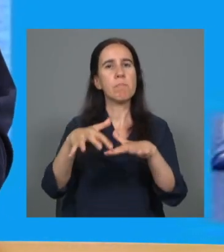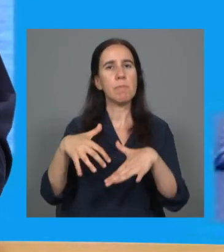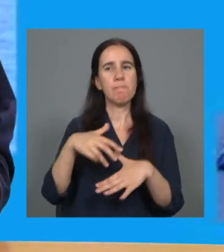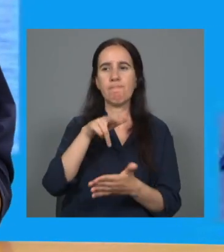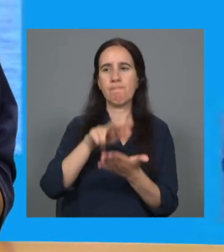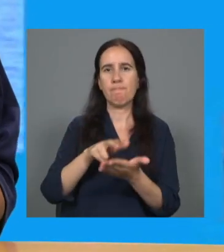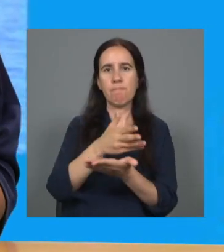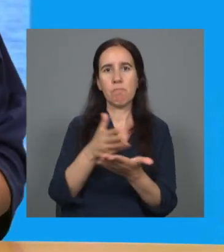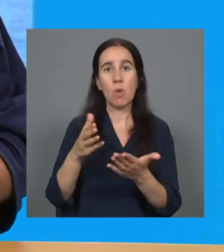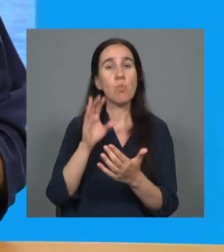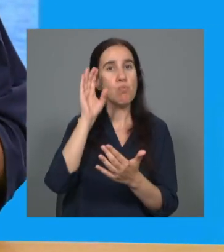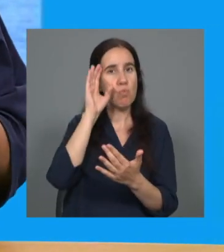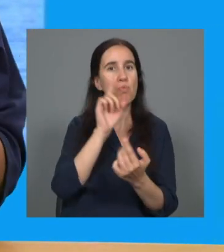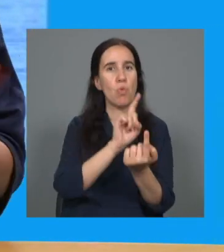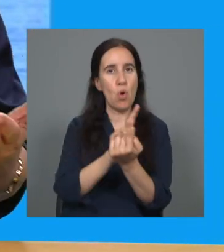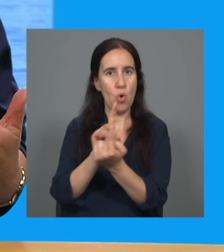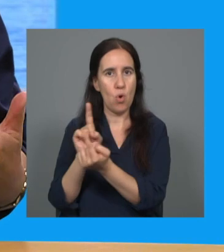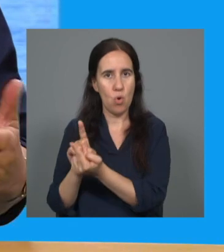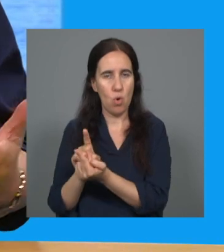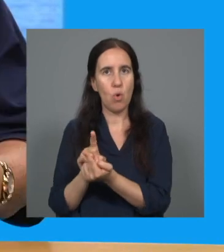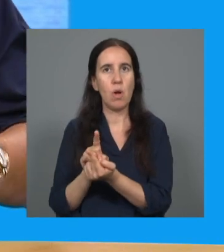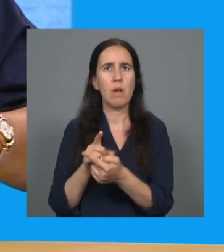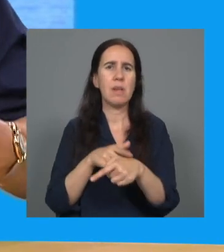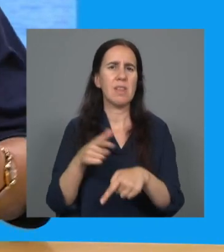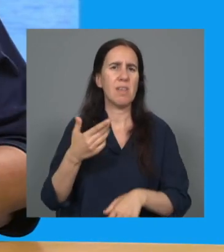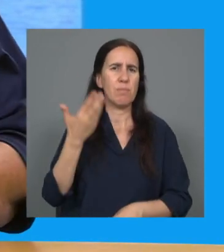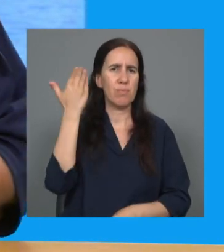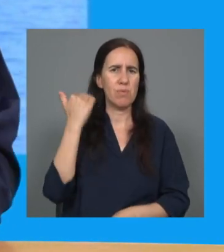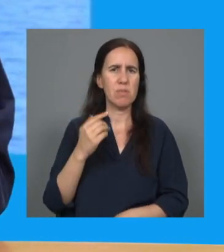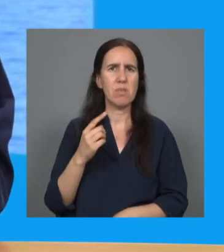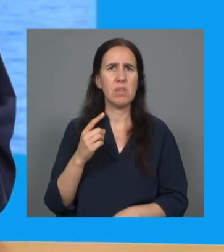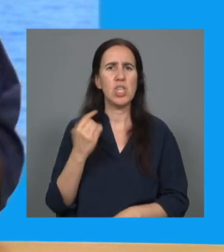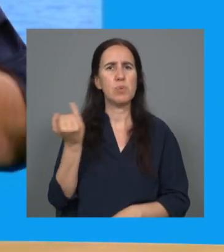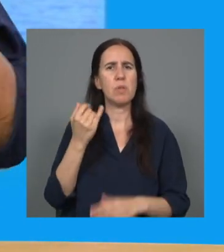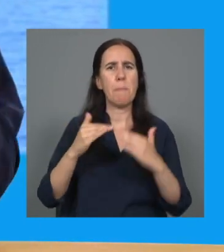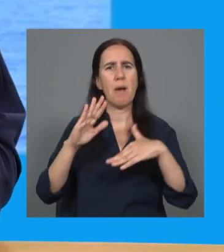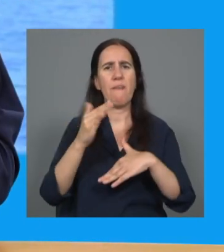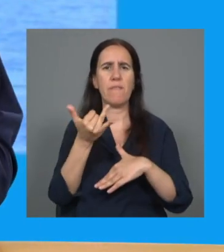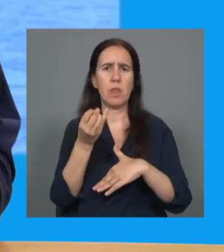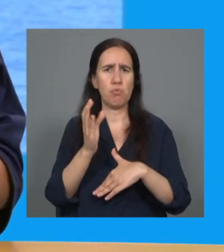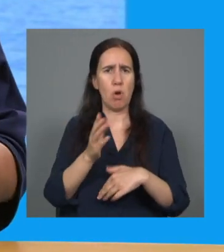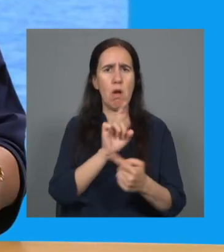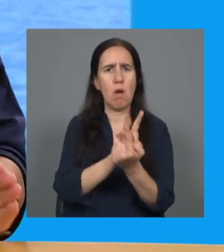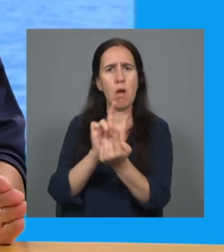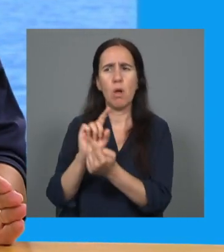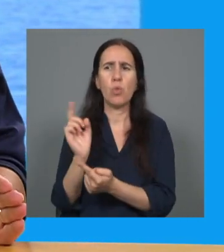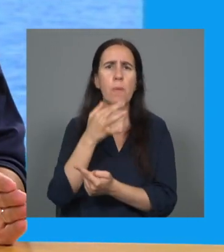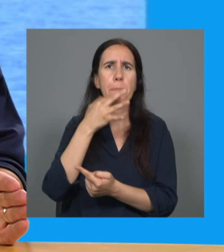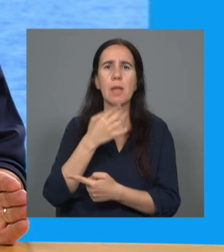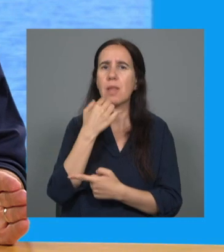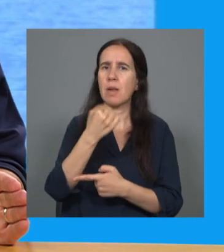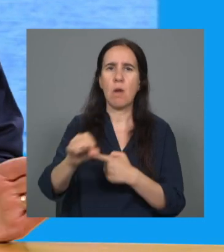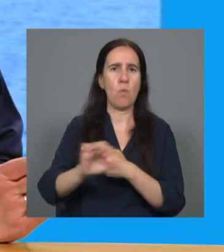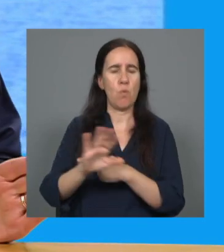que foram ouvidas nos tempos passados mais de 20 instituições e todas disseram não